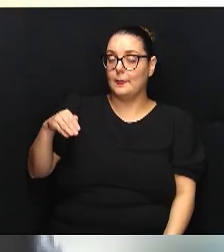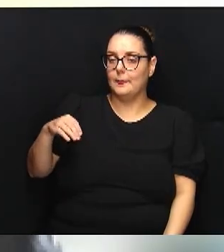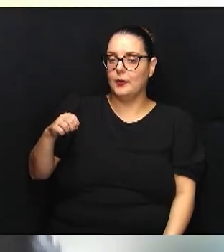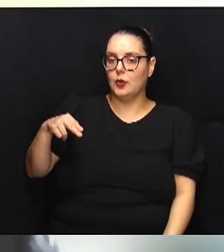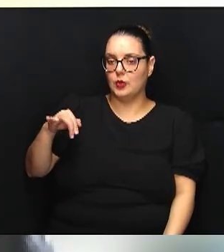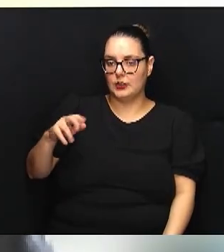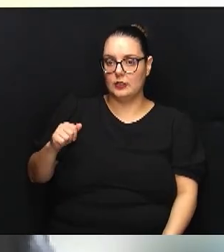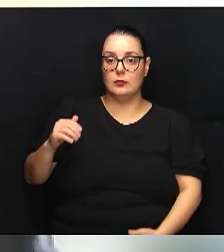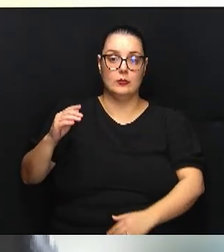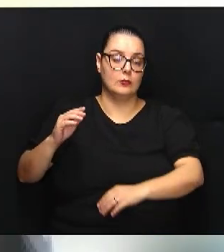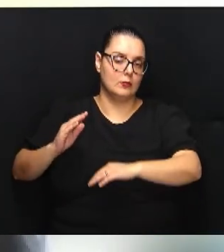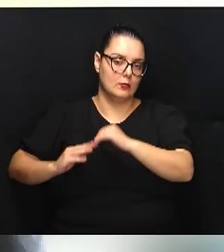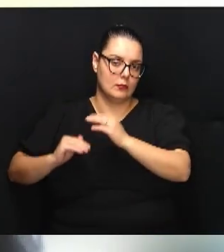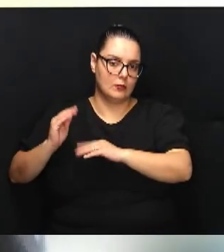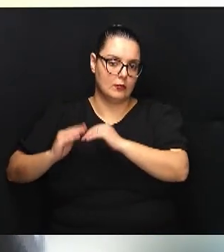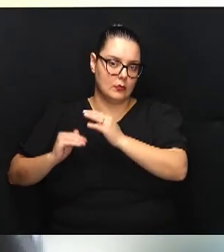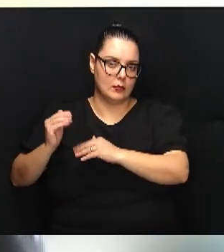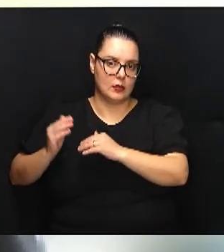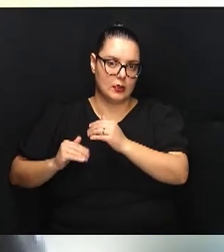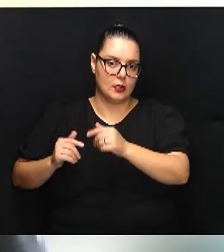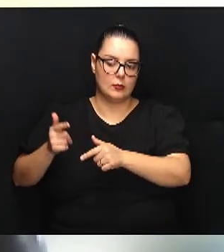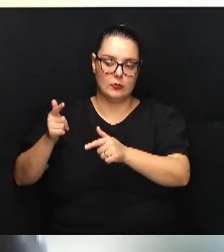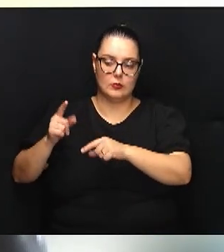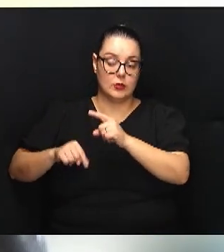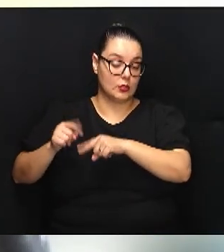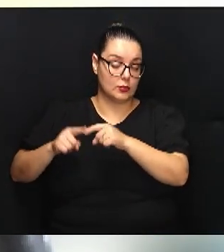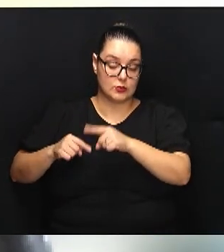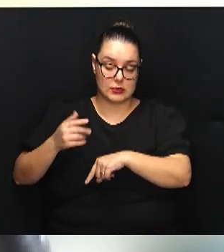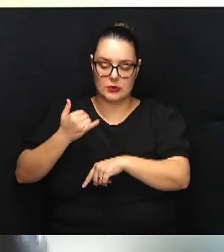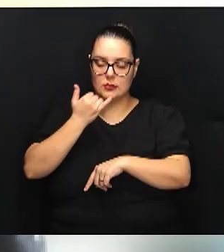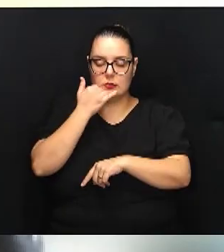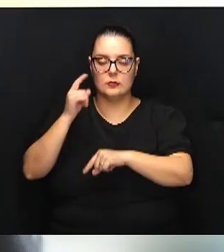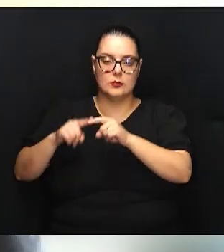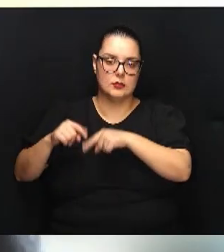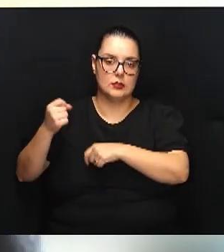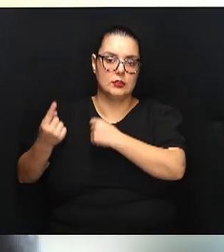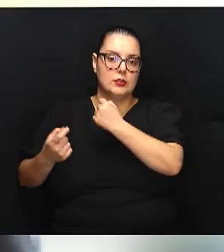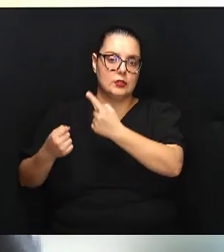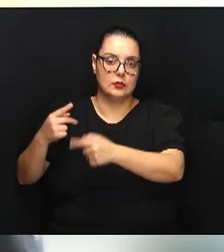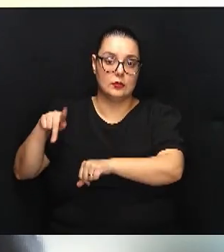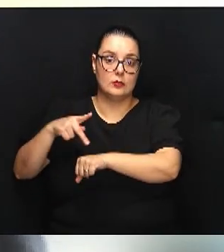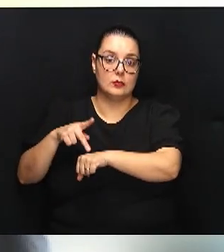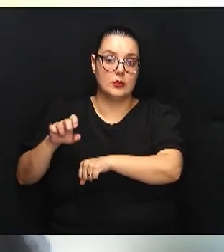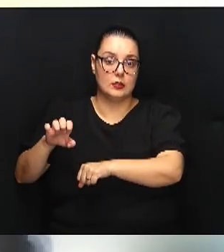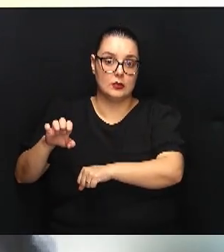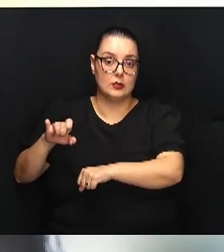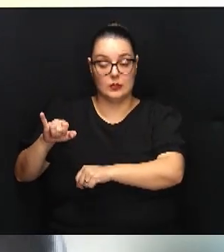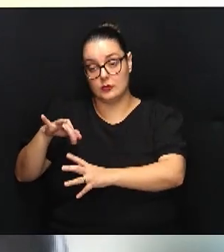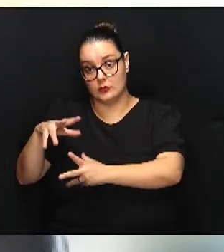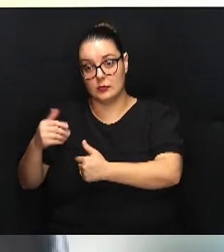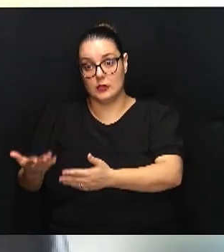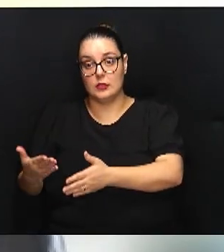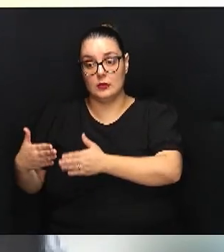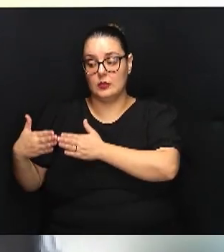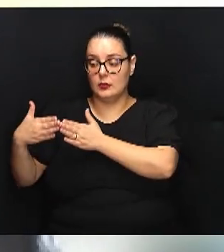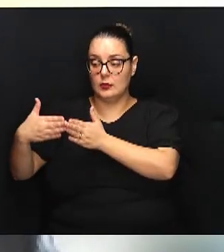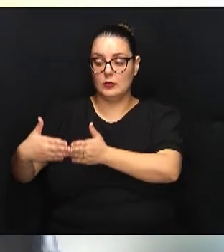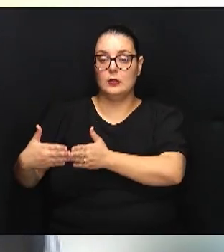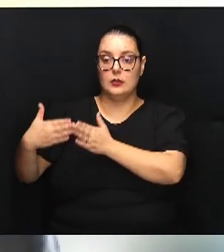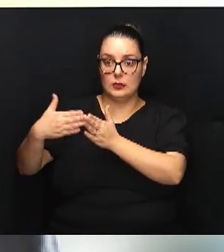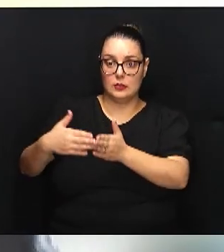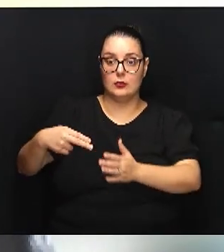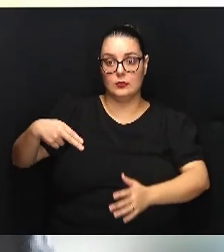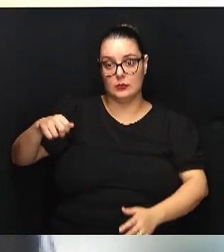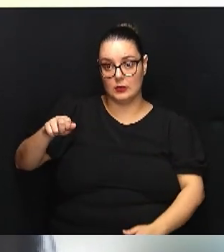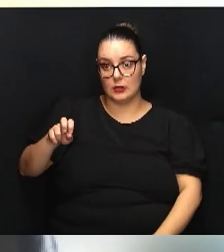por exemplo, produzida em algum país do exterior, né, em algum lugar do exterior. Então, a gente tem aí caracterizado o